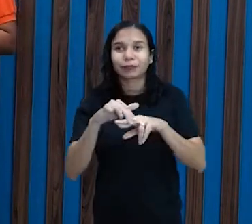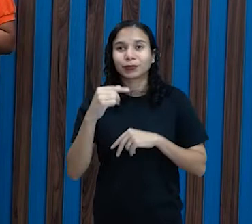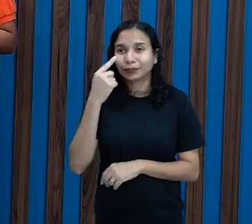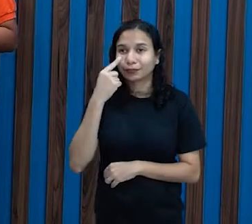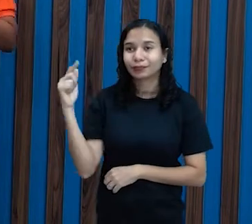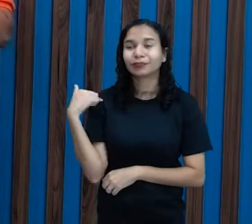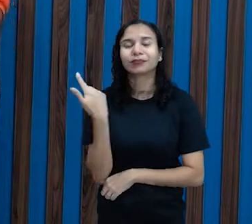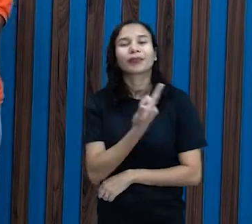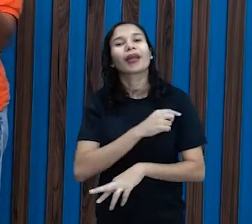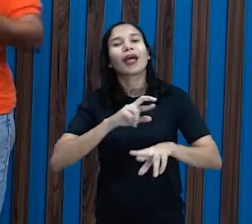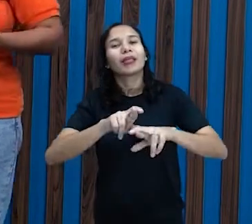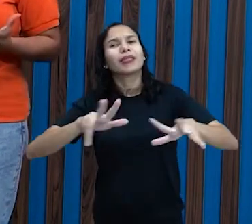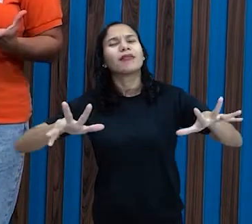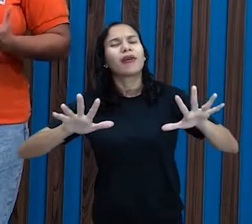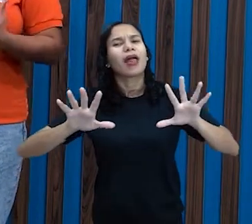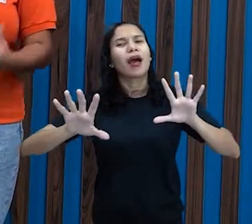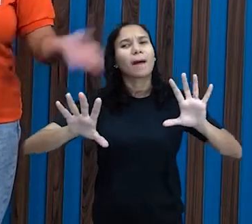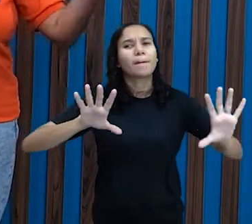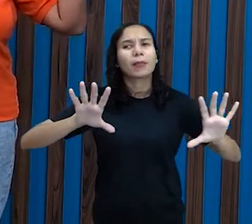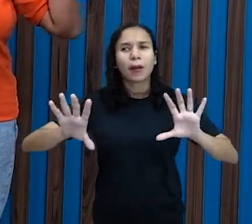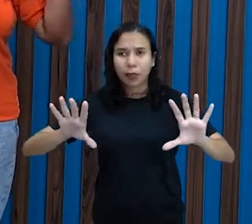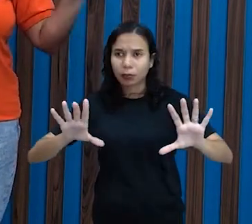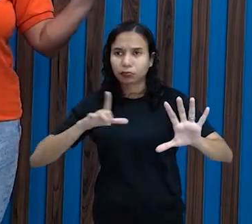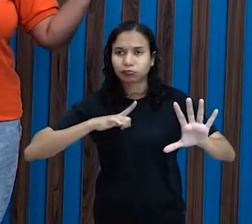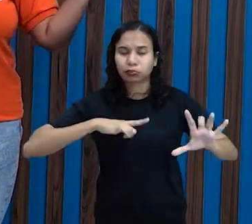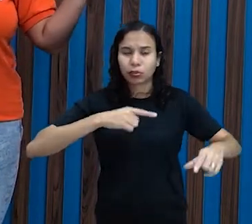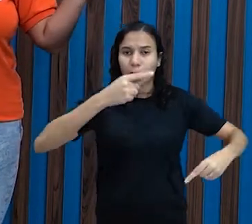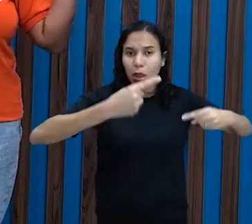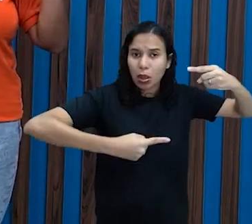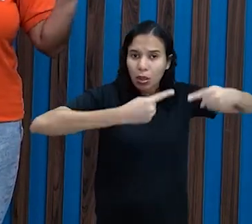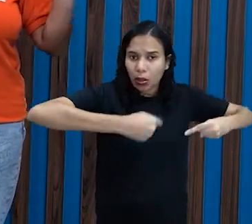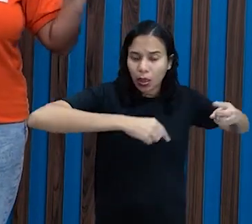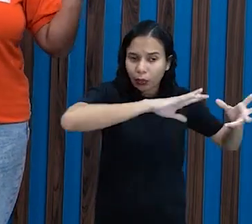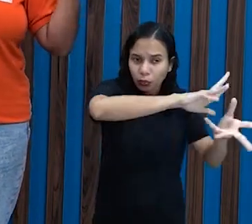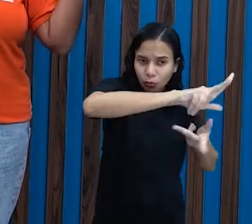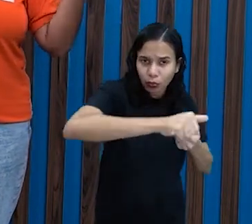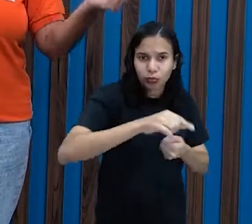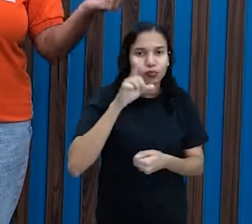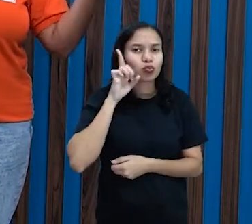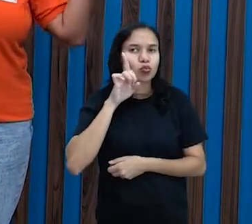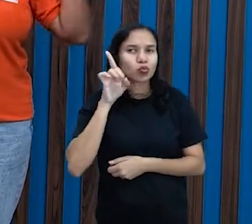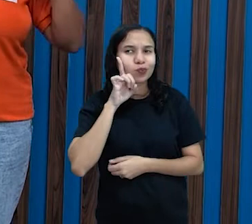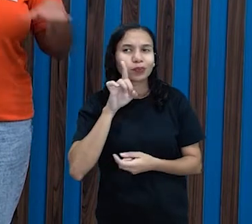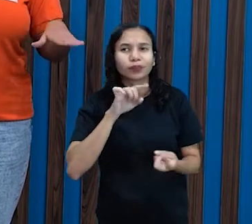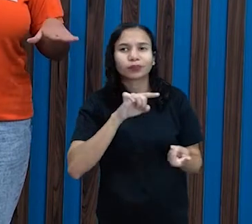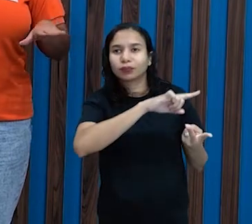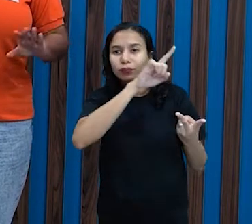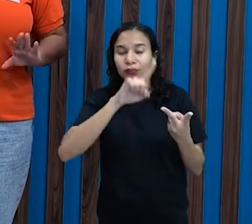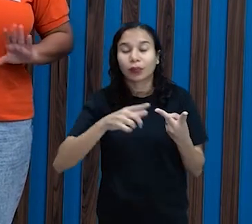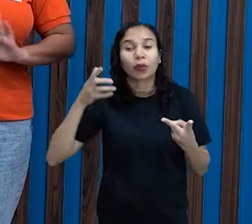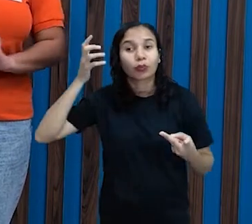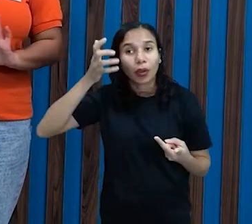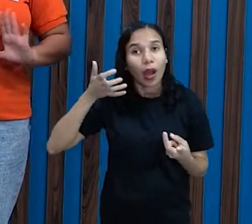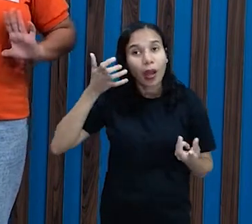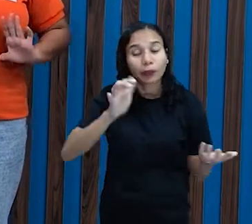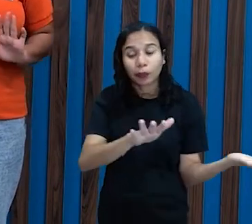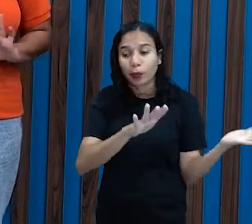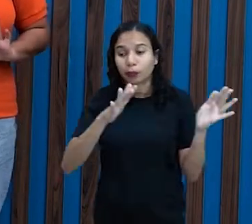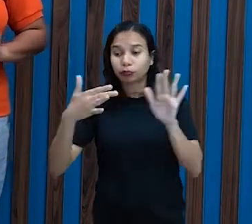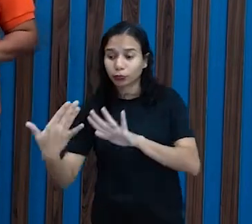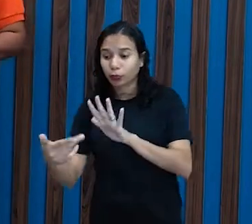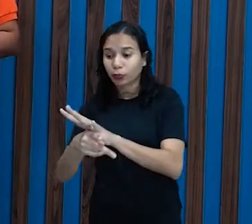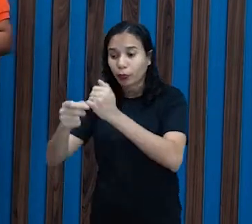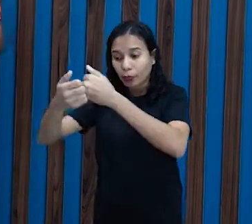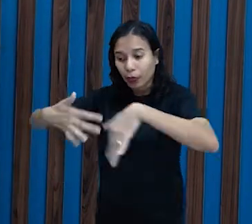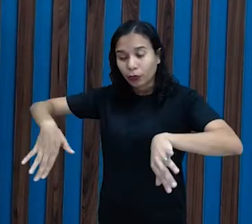a gente tem... Qual é a diferença entre a Guerra dos Mundos lida no rádio para o caso